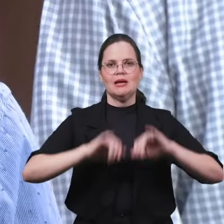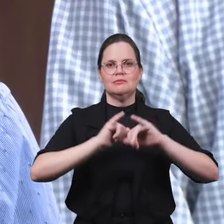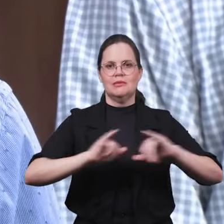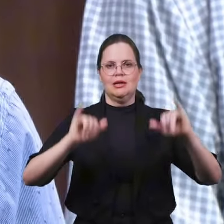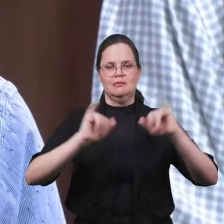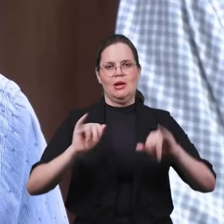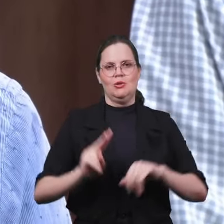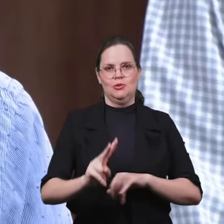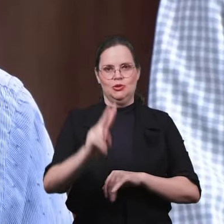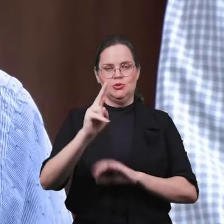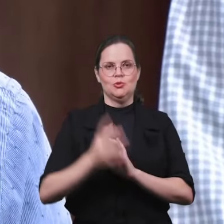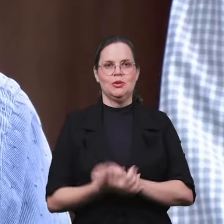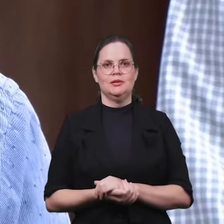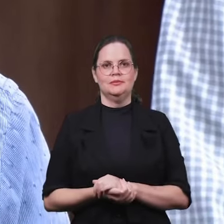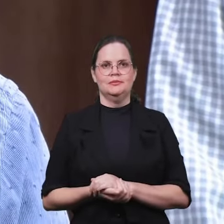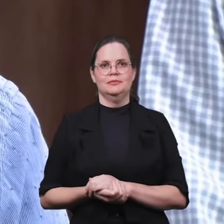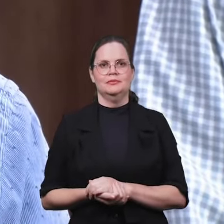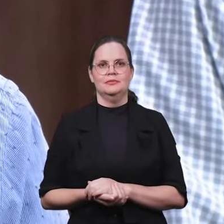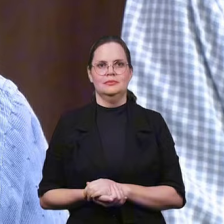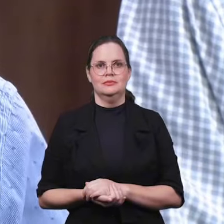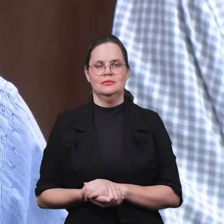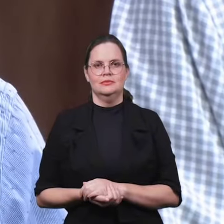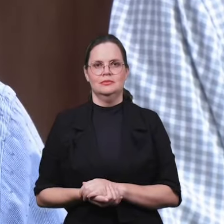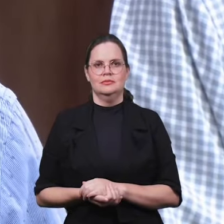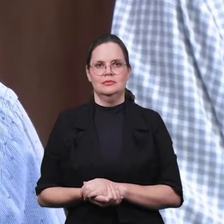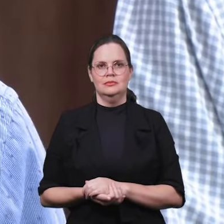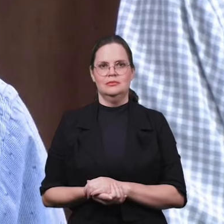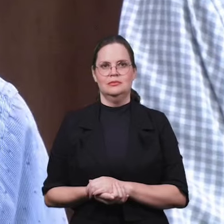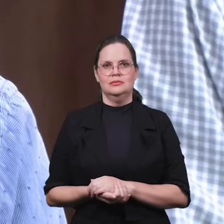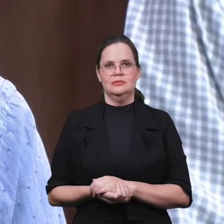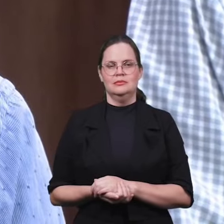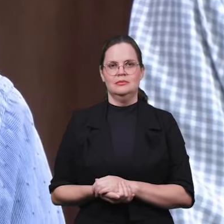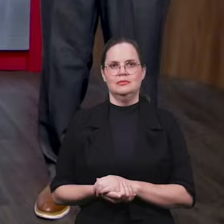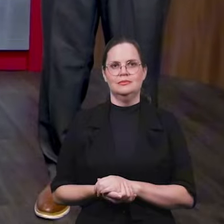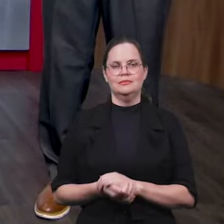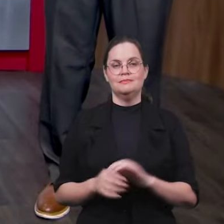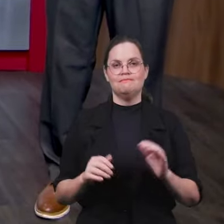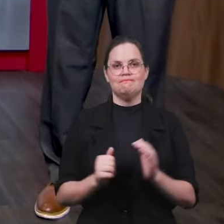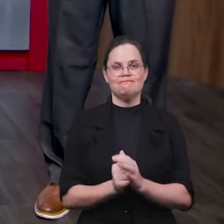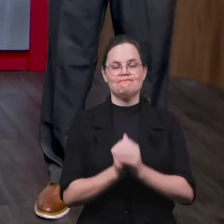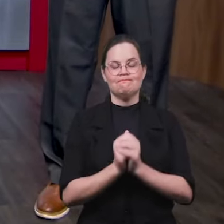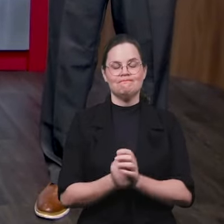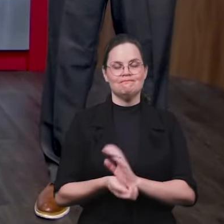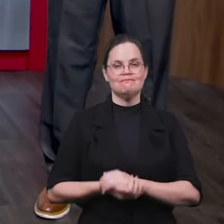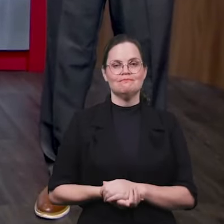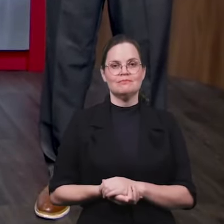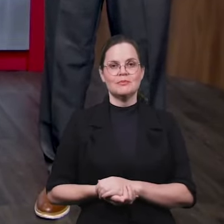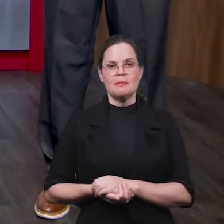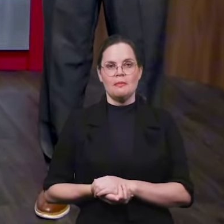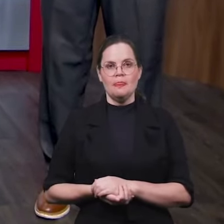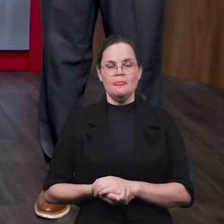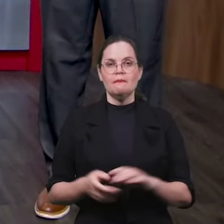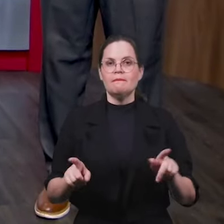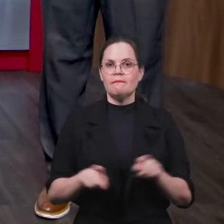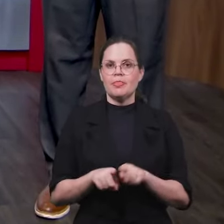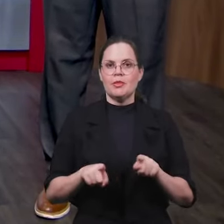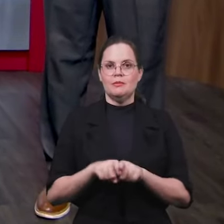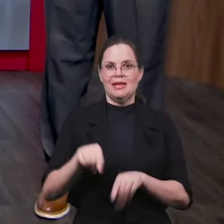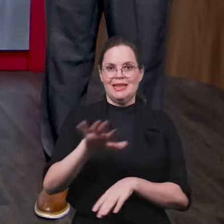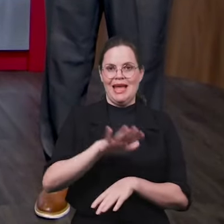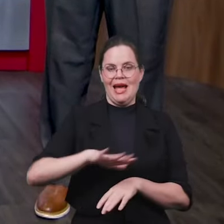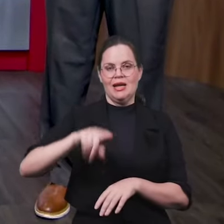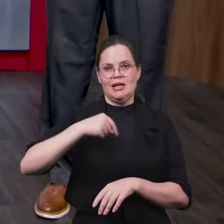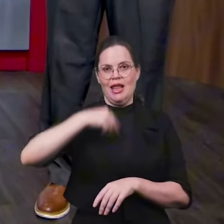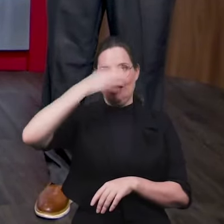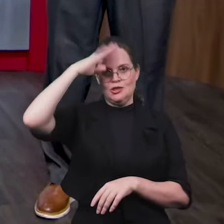sendo levada adiante. llevada a otros lugares también. Amém. E nós temos contatos em